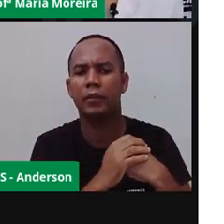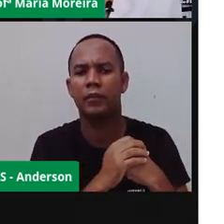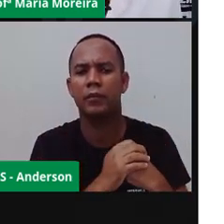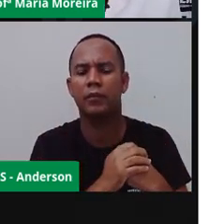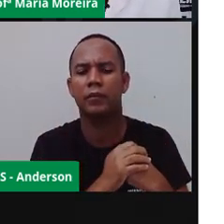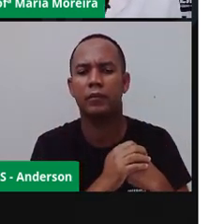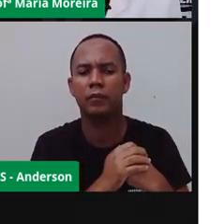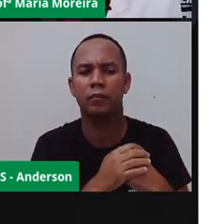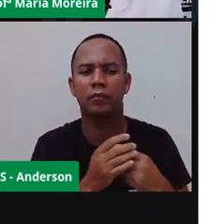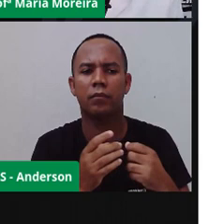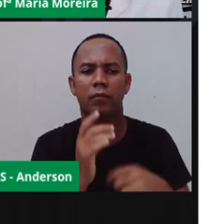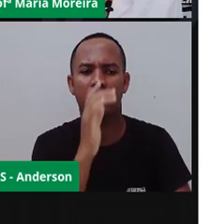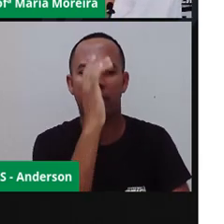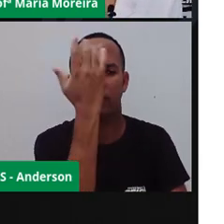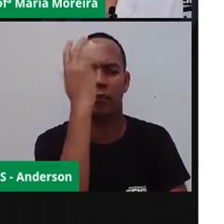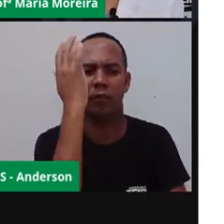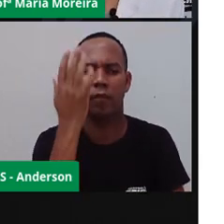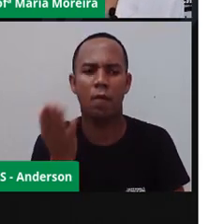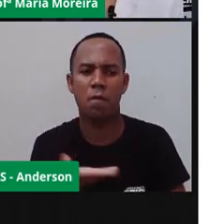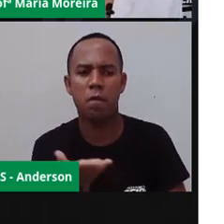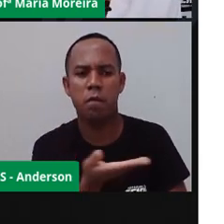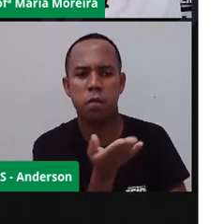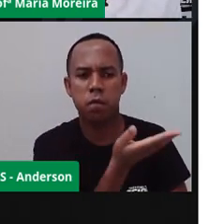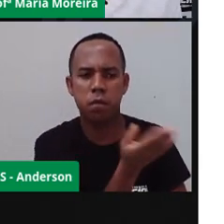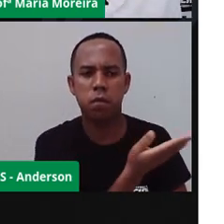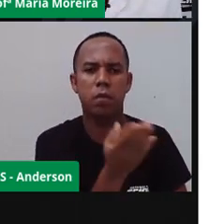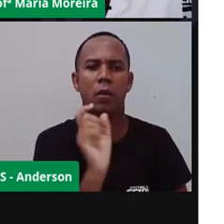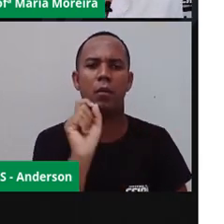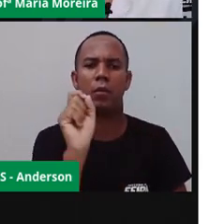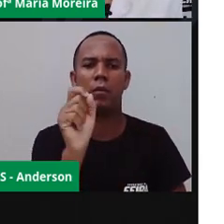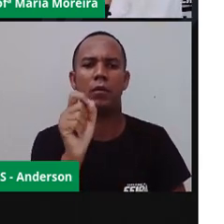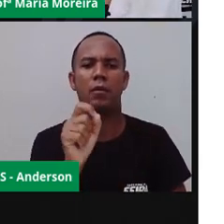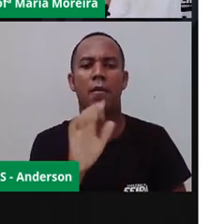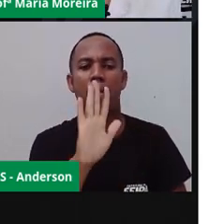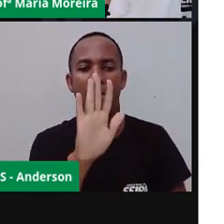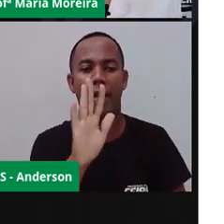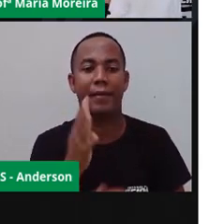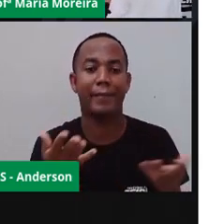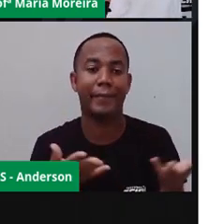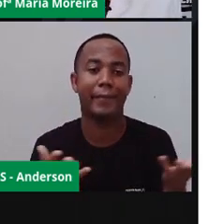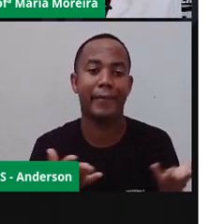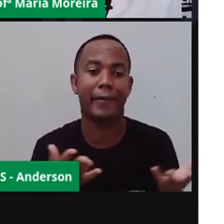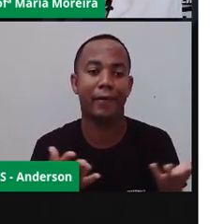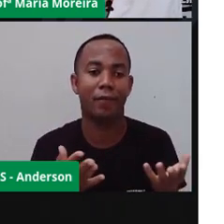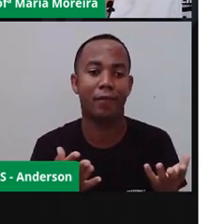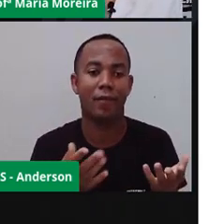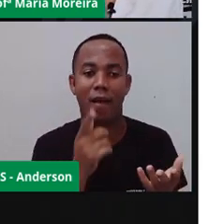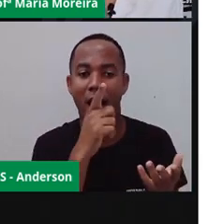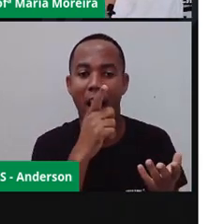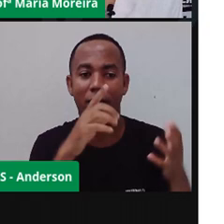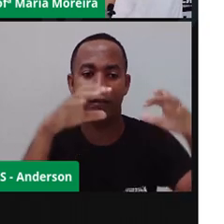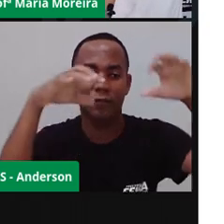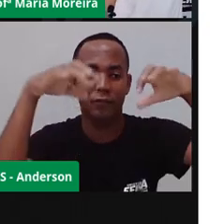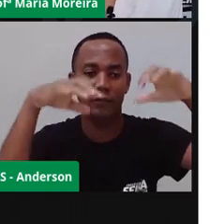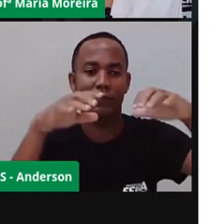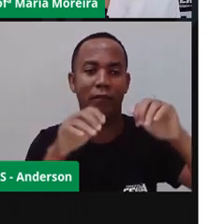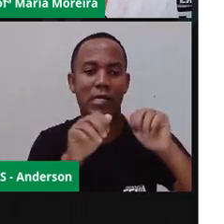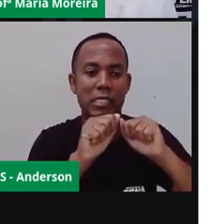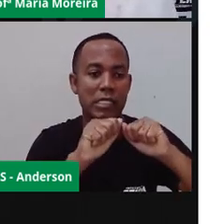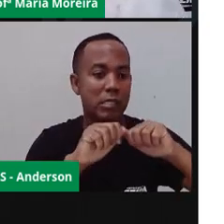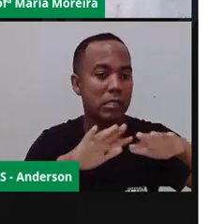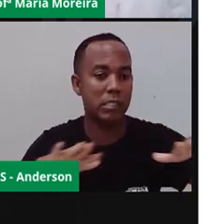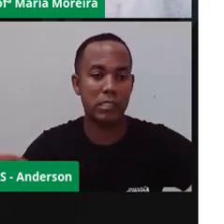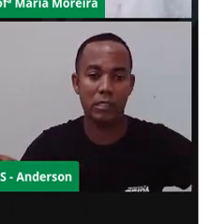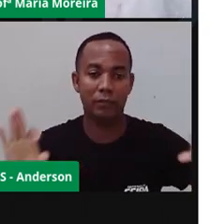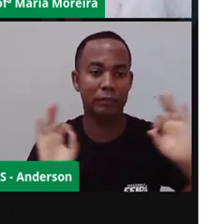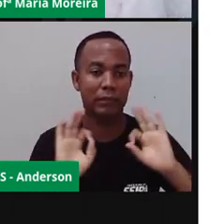o desmatamento. Com o desmatamento vem o quê? A seca. E com a seca vem a morte dos animais, que a gente